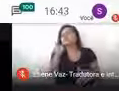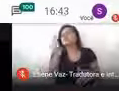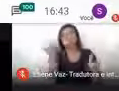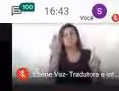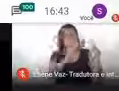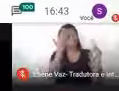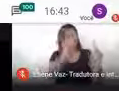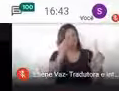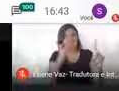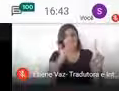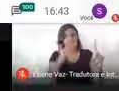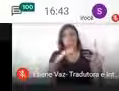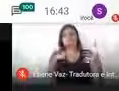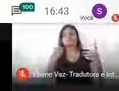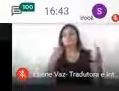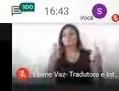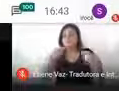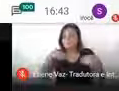Então,